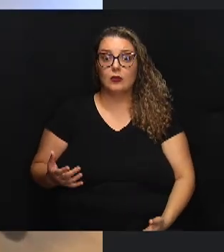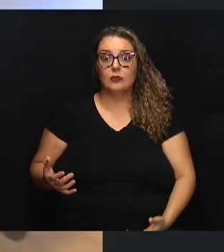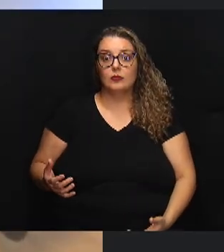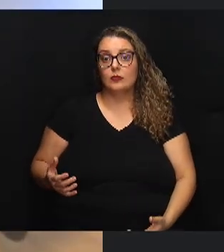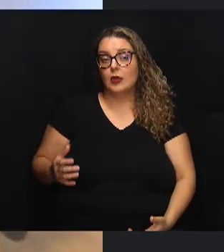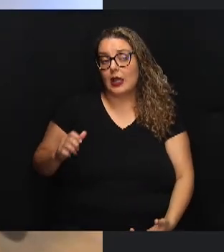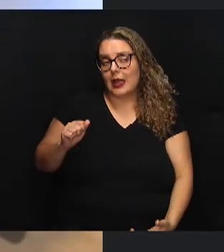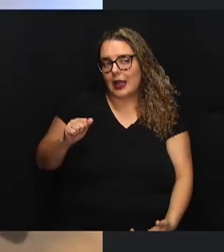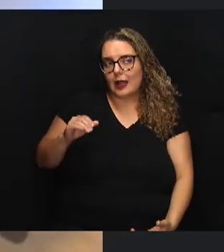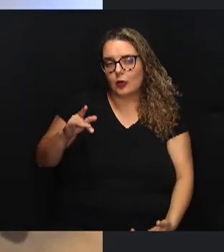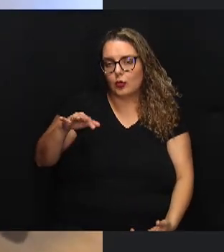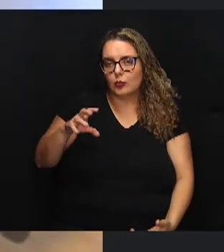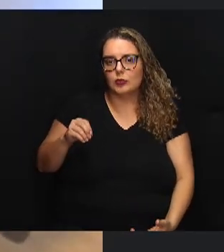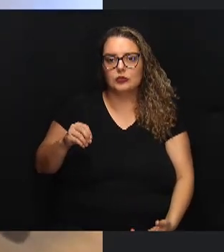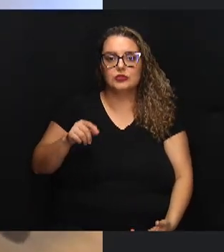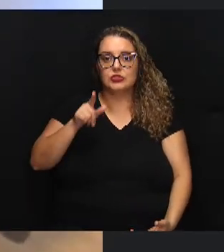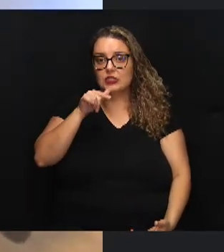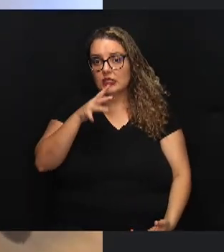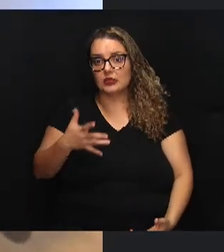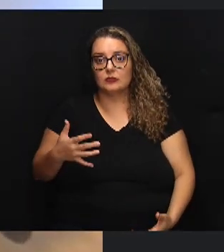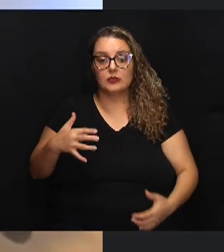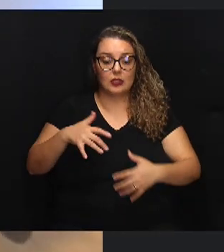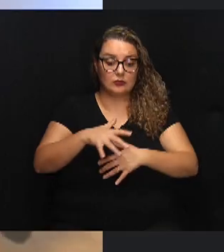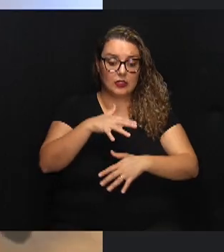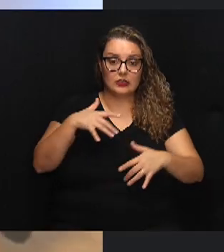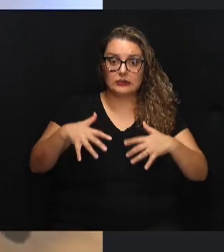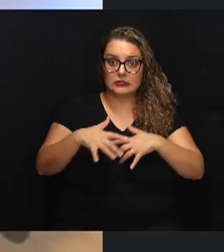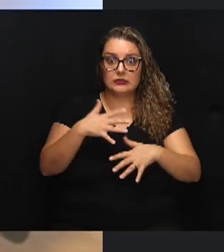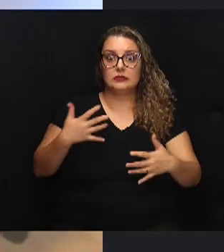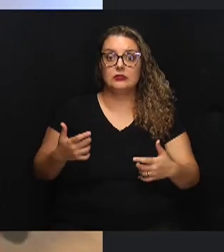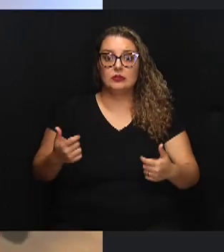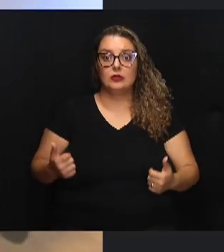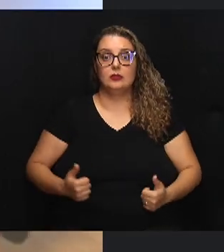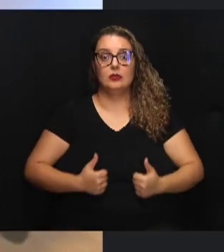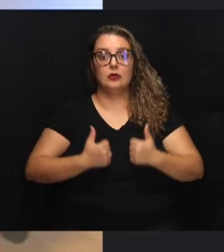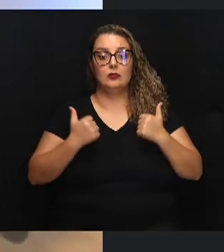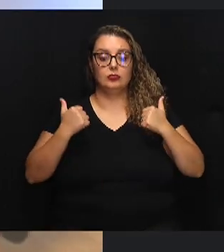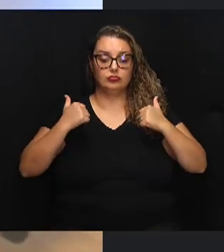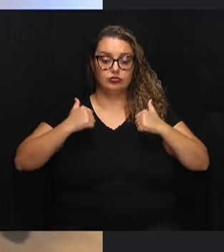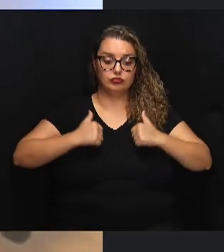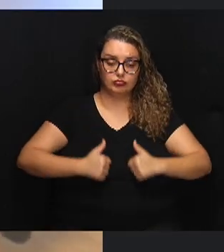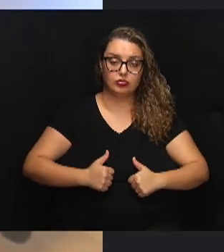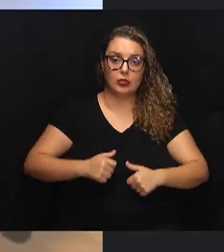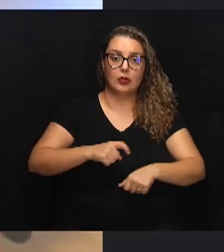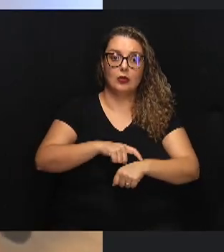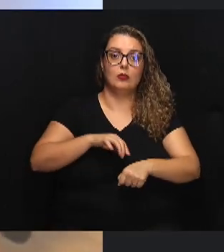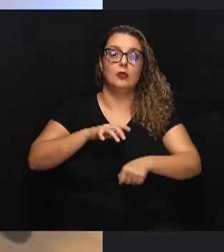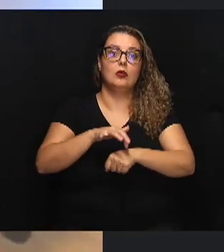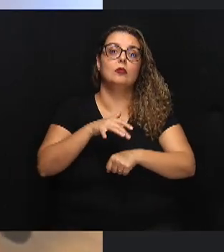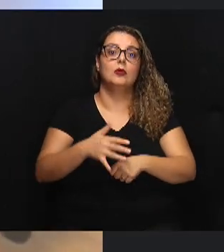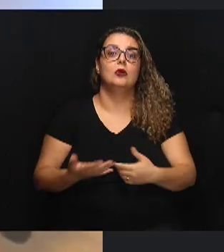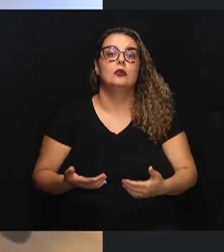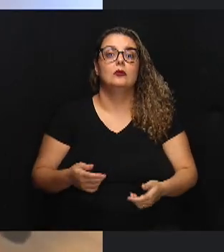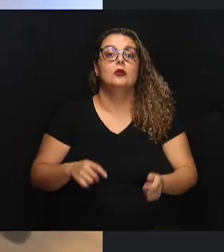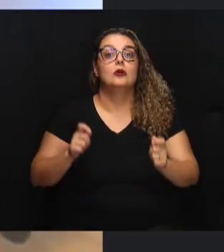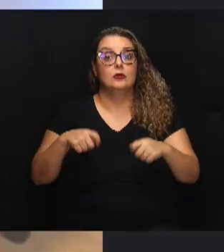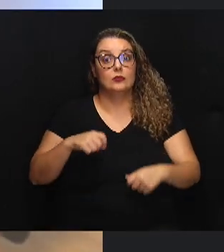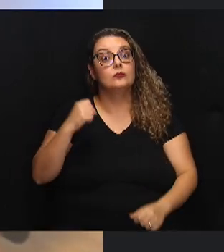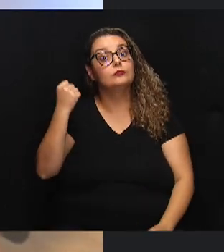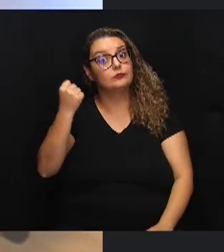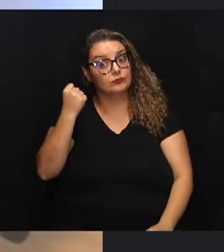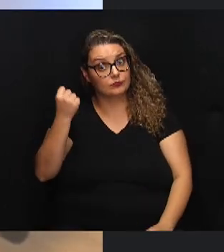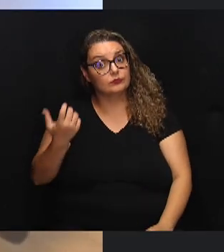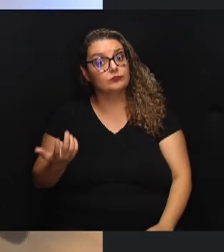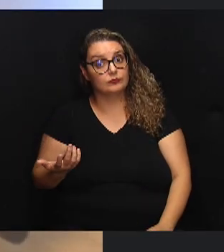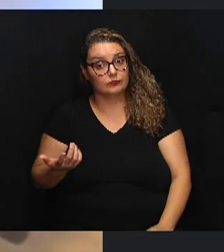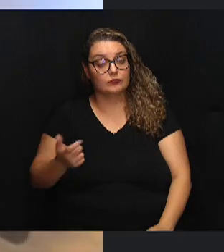pode ter infectado, ele pode ter realmente uma queda da imunidade associada a um quadro infeccioso, e isso é potencialmente grave.